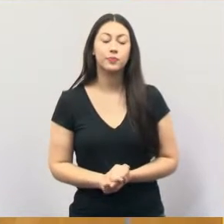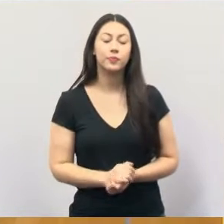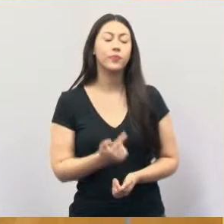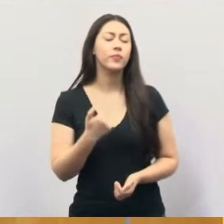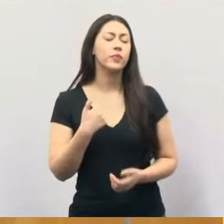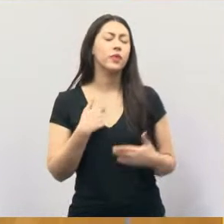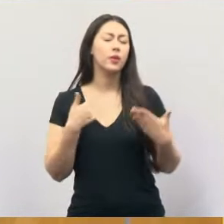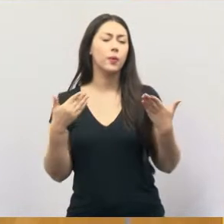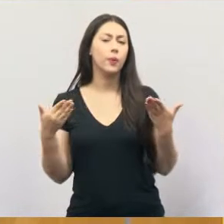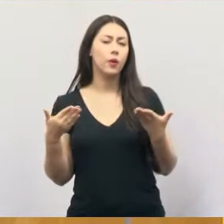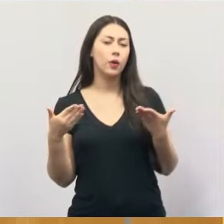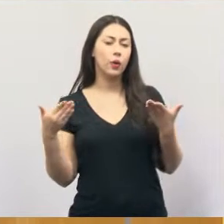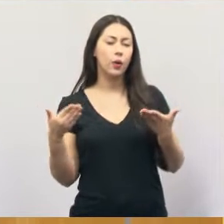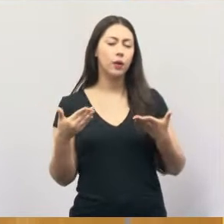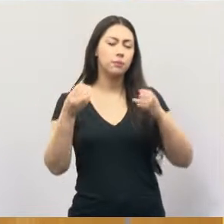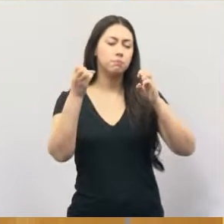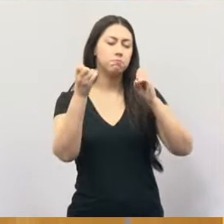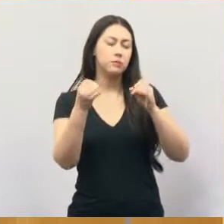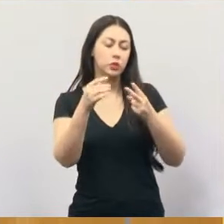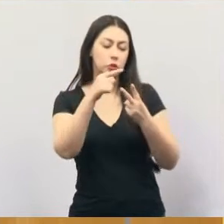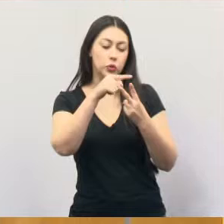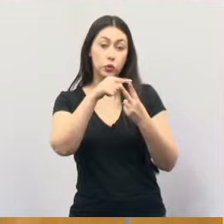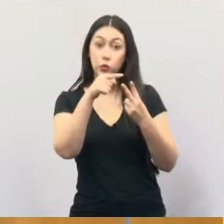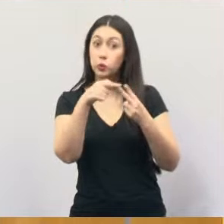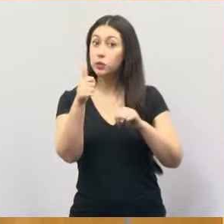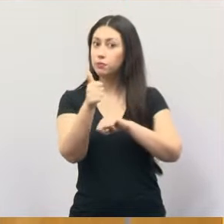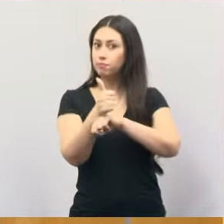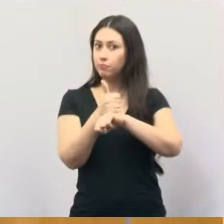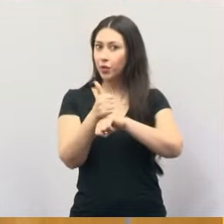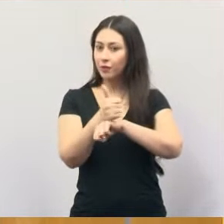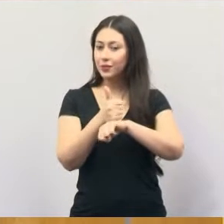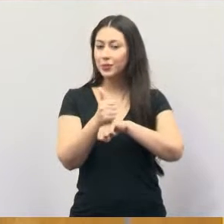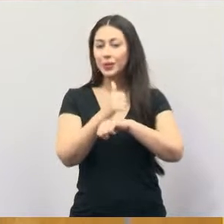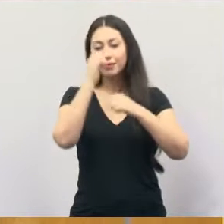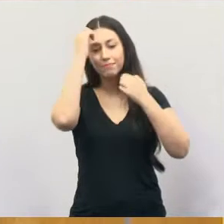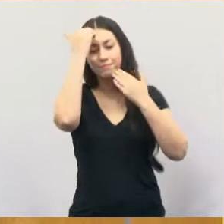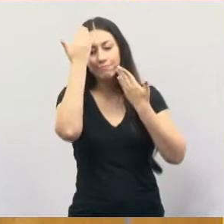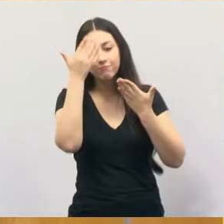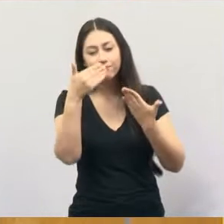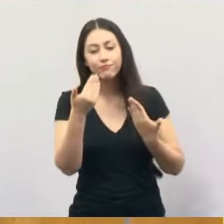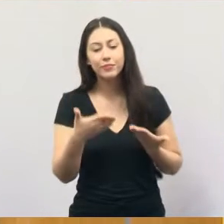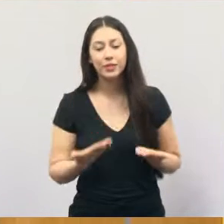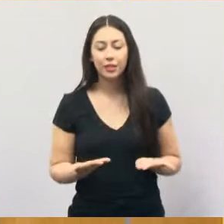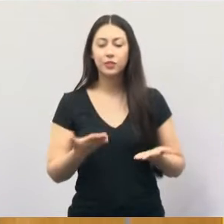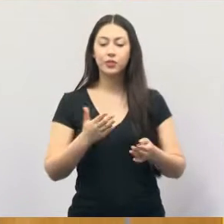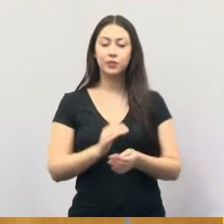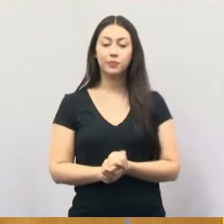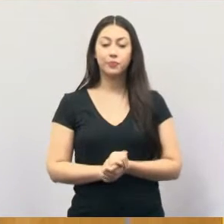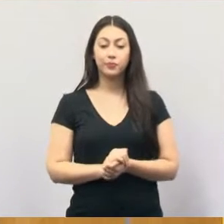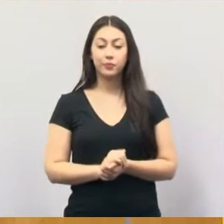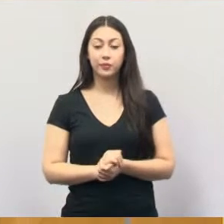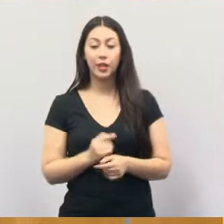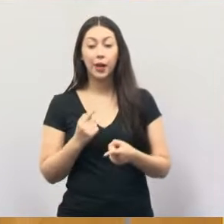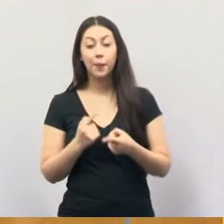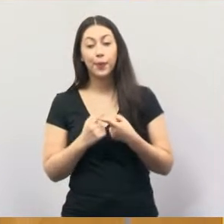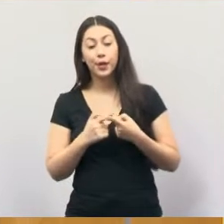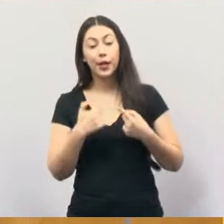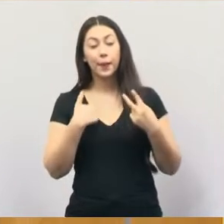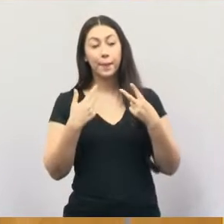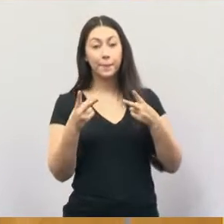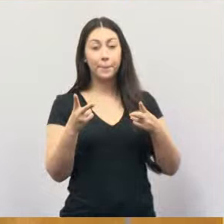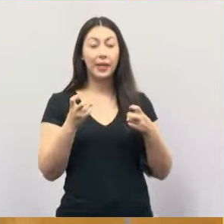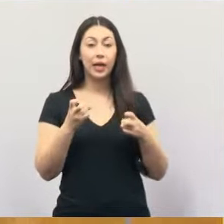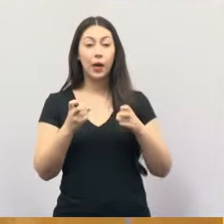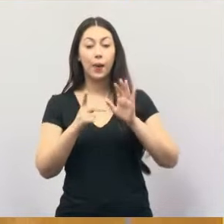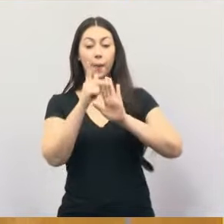me referindo a essas duas profissões e as homenagens que fizemos, porque eu enxergo esse